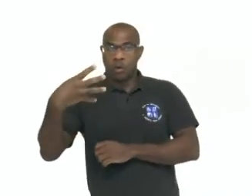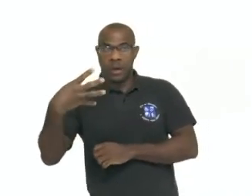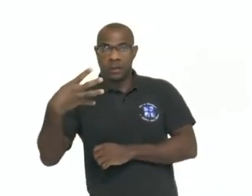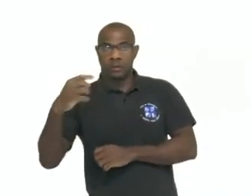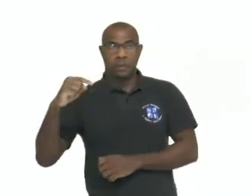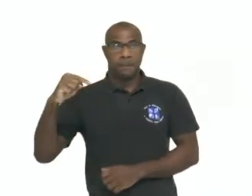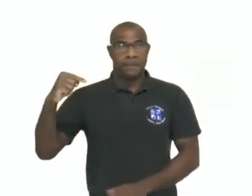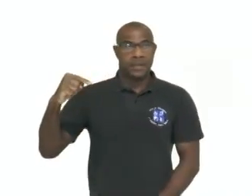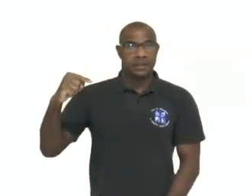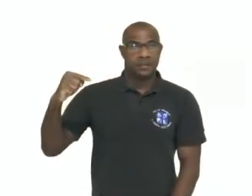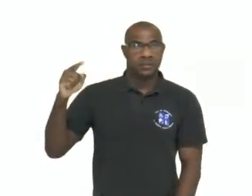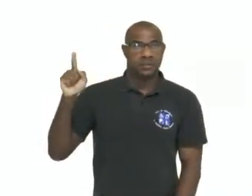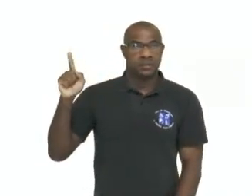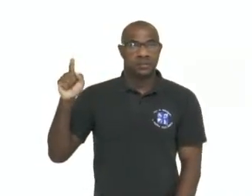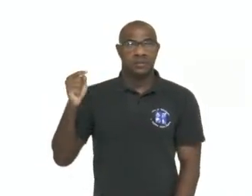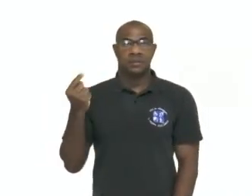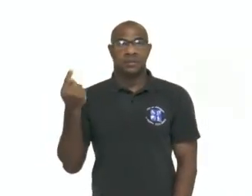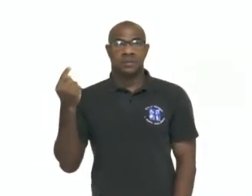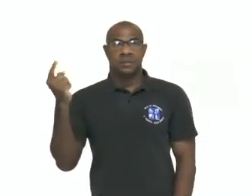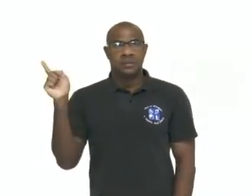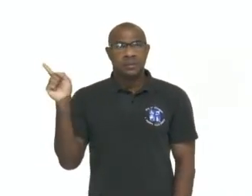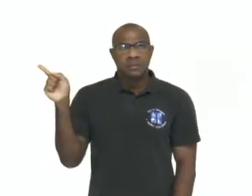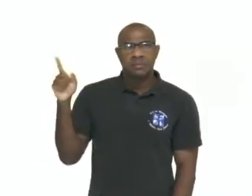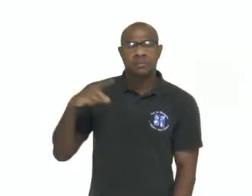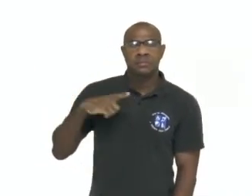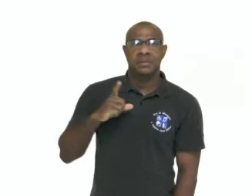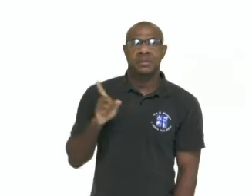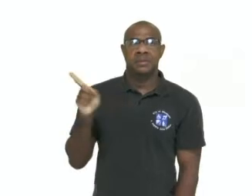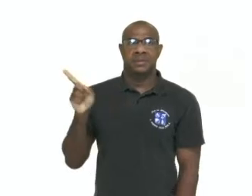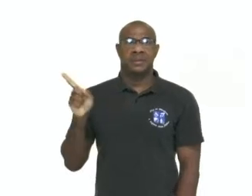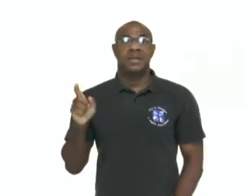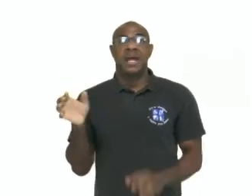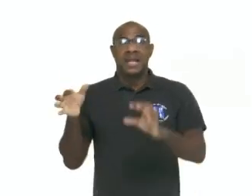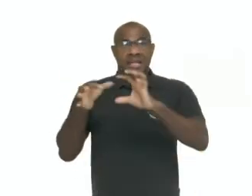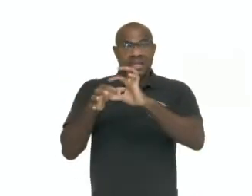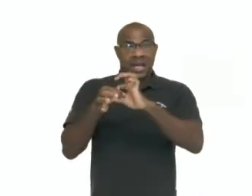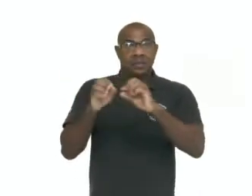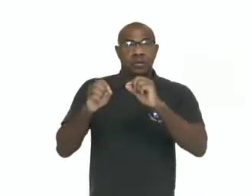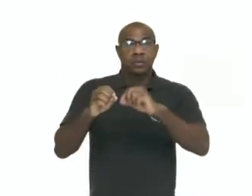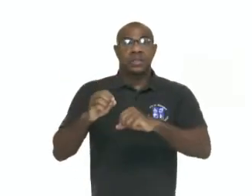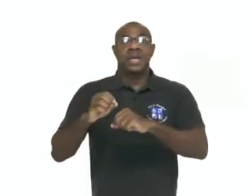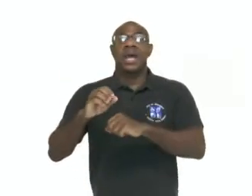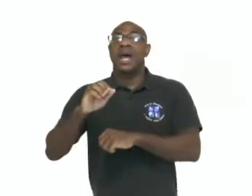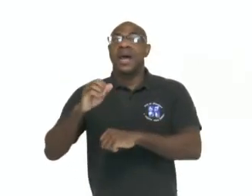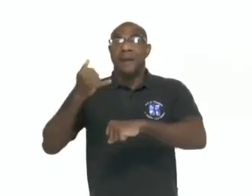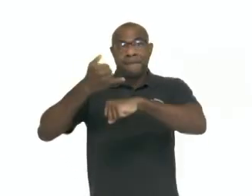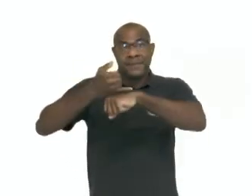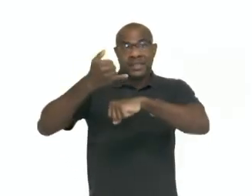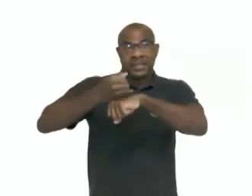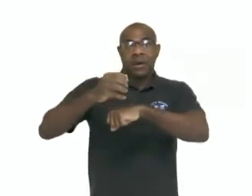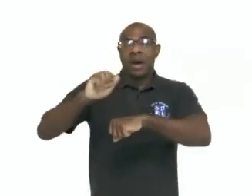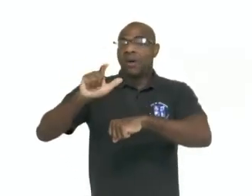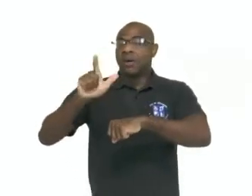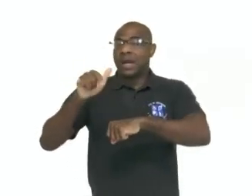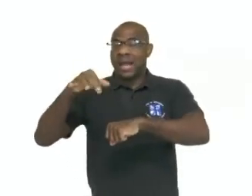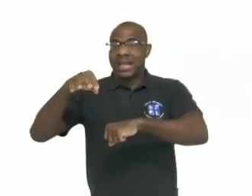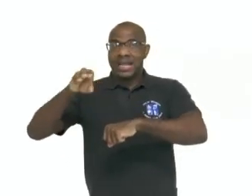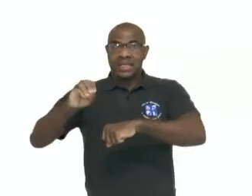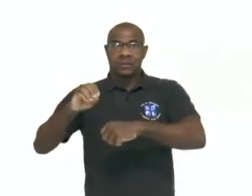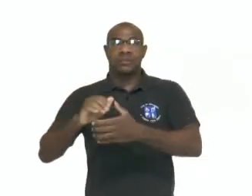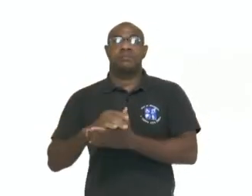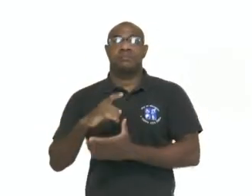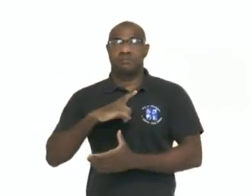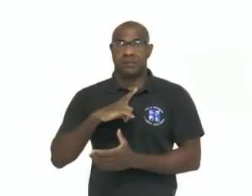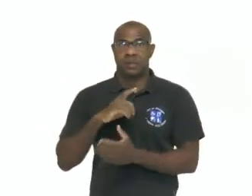O4-, ligado a um metal alcalino ou alcalino terroso. Para esses compostos, o oxigênio possui o NOx -.